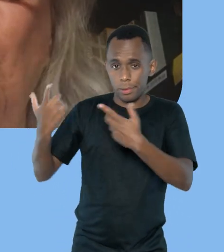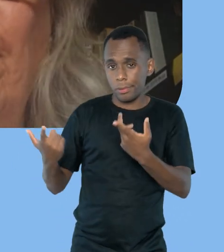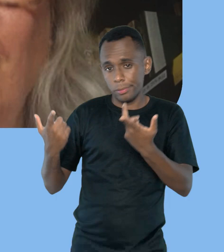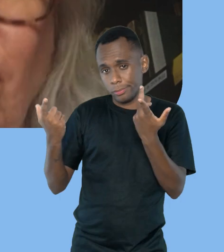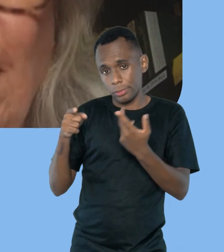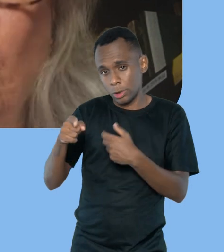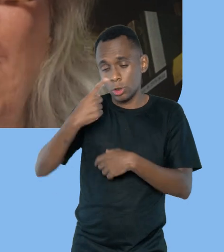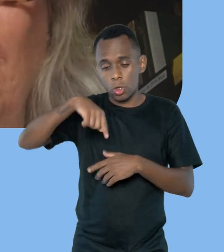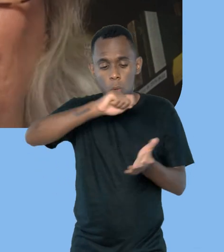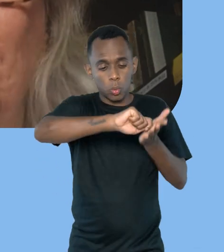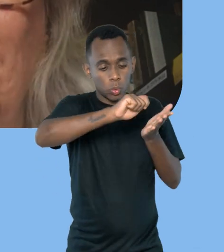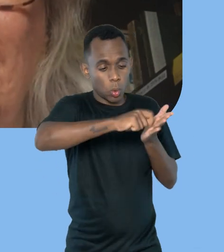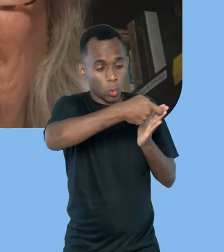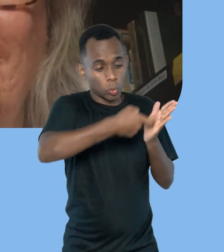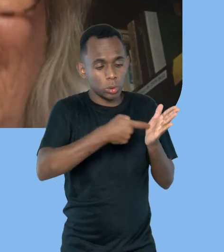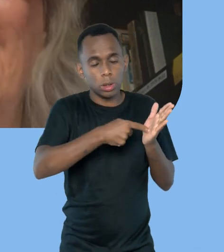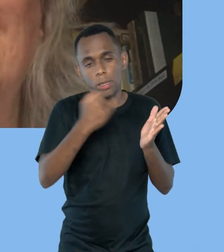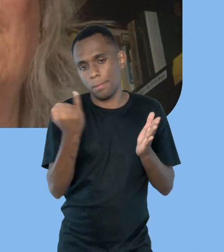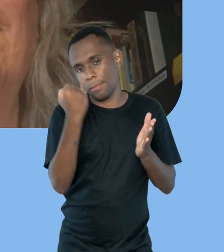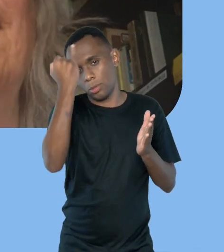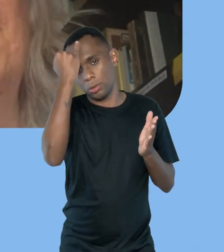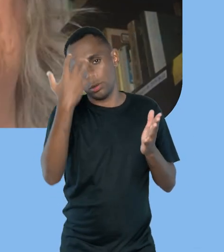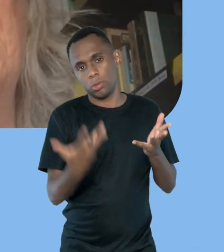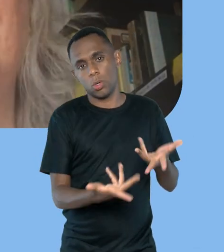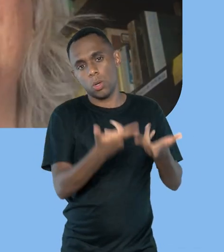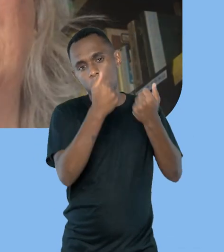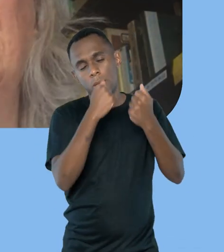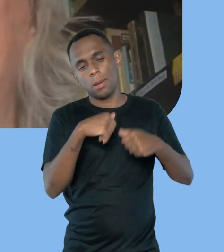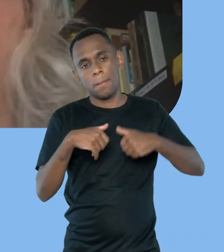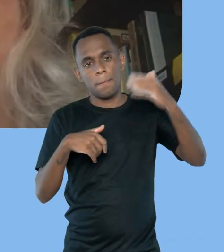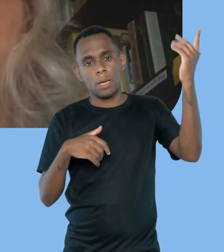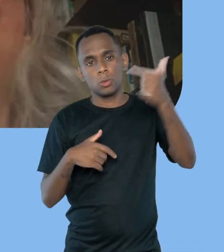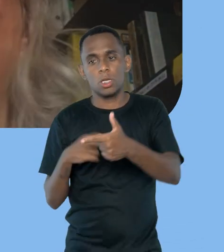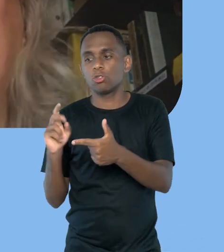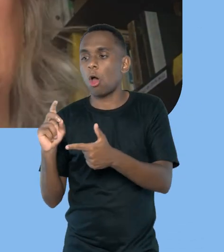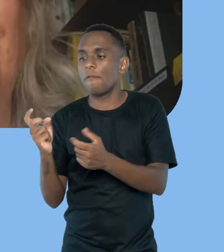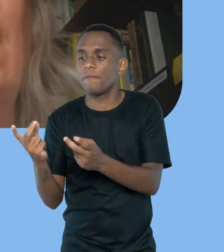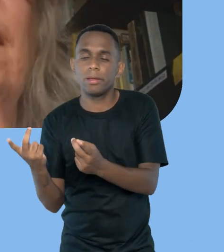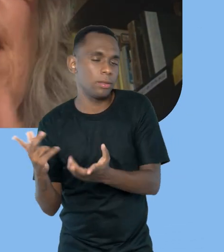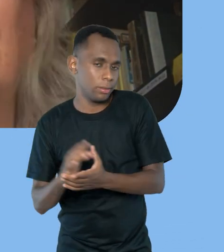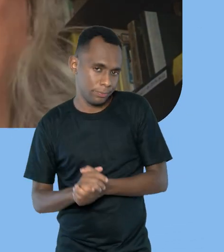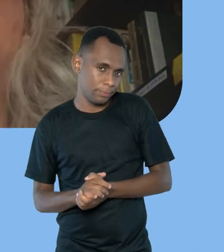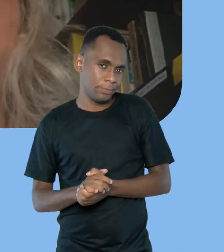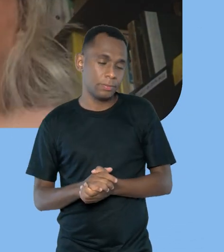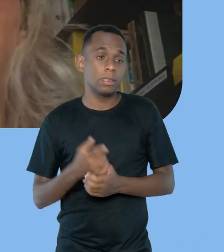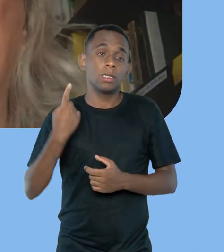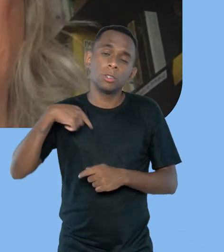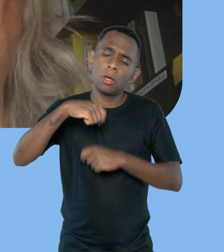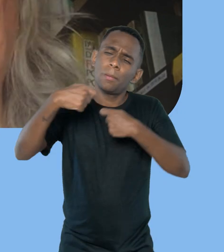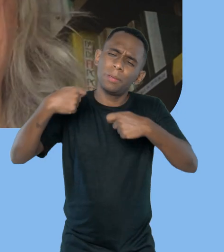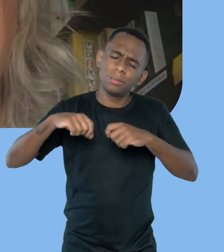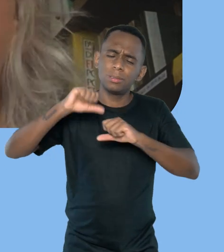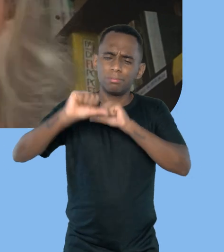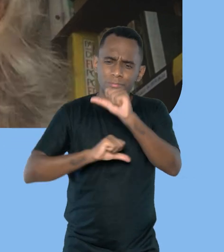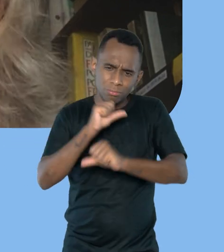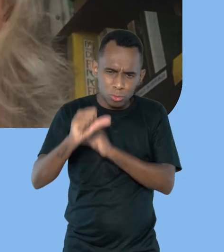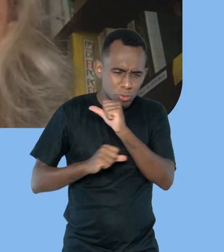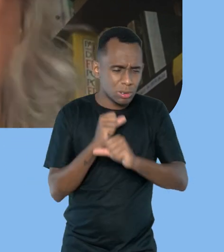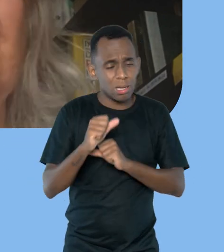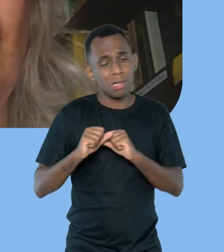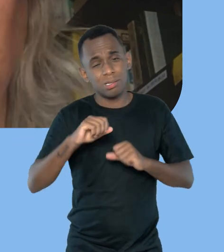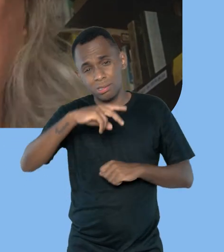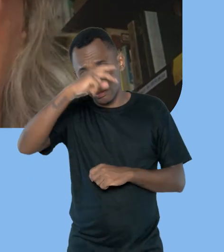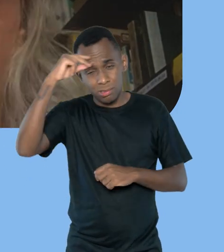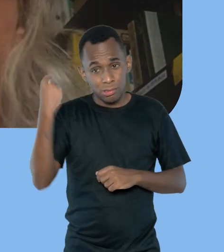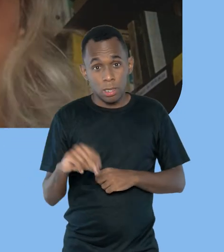que é autora, a gente quer o texto. Né? Então, mas aí a gente tem que refazer, tem muito retrabalho. Essa coleção